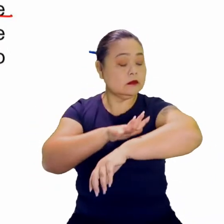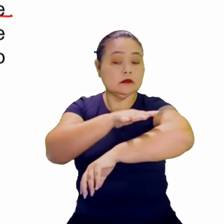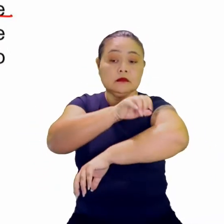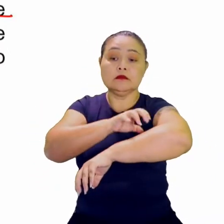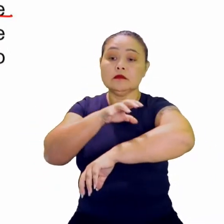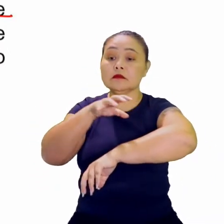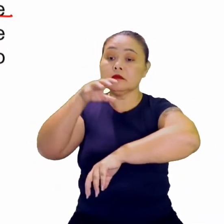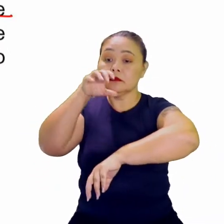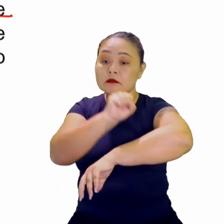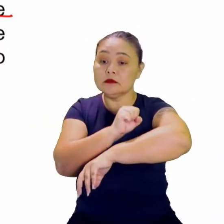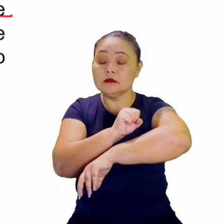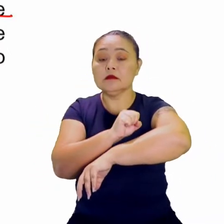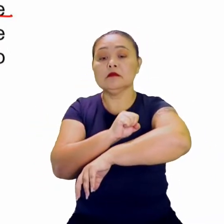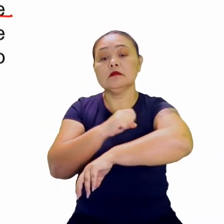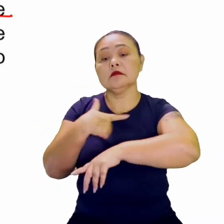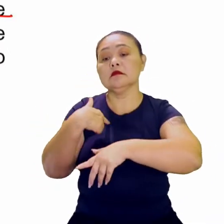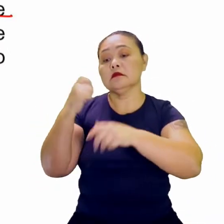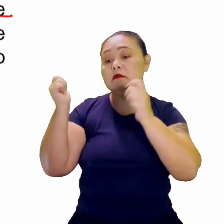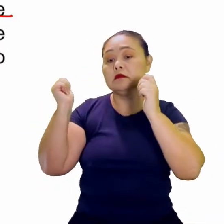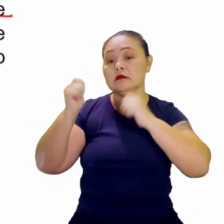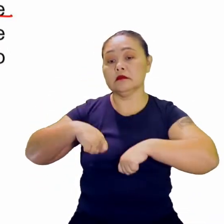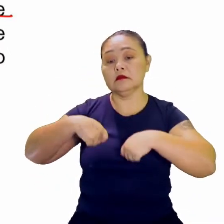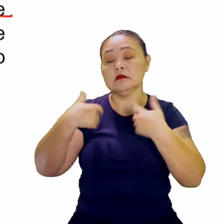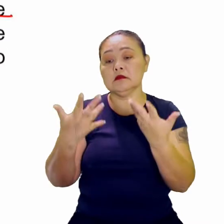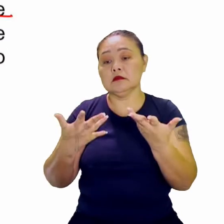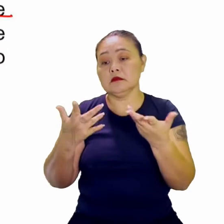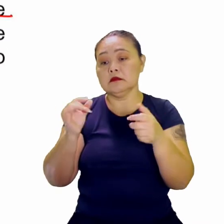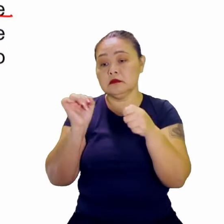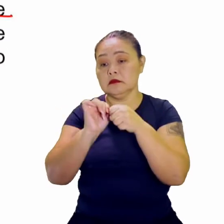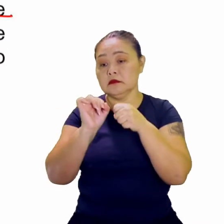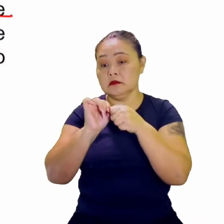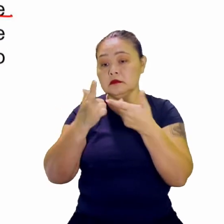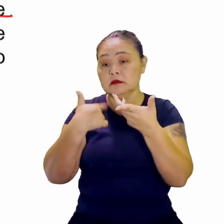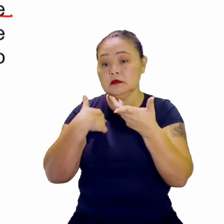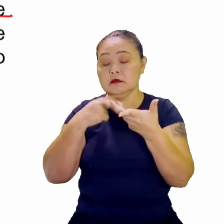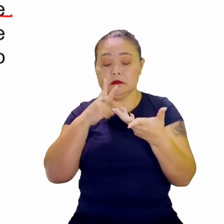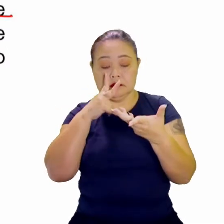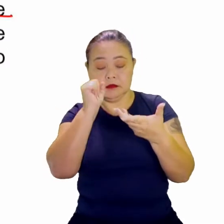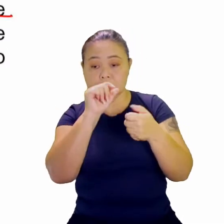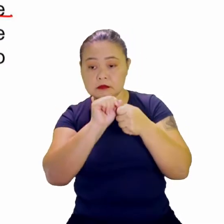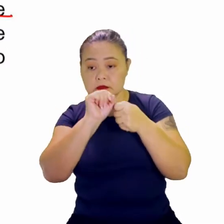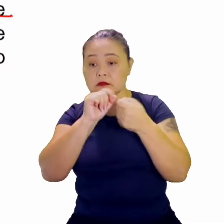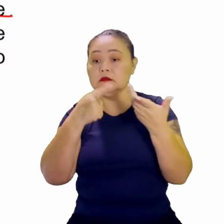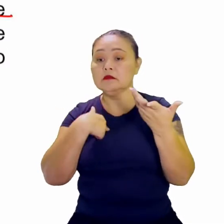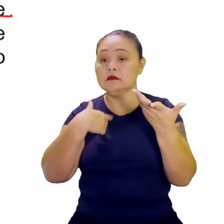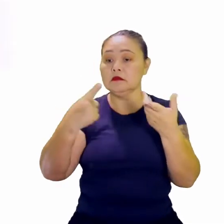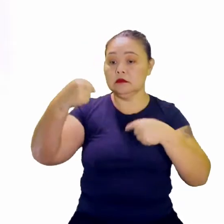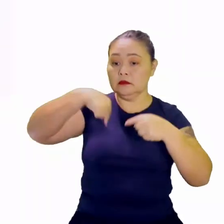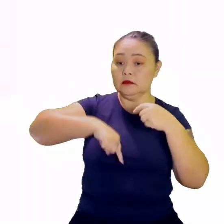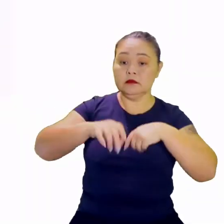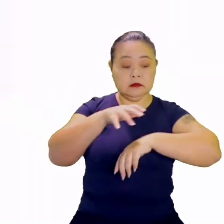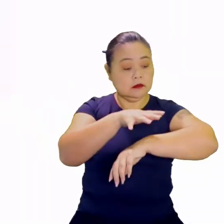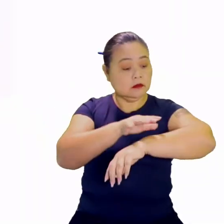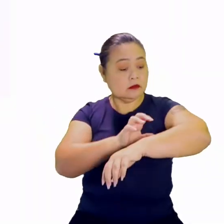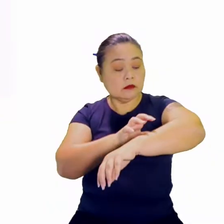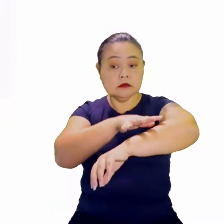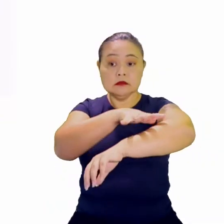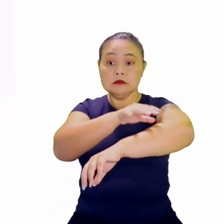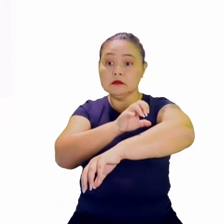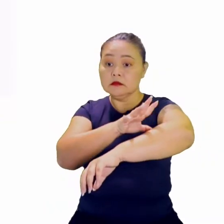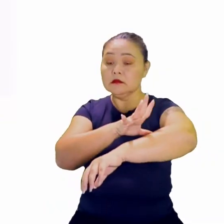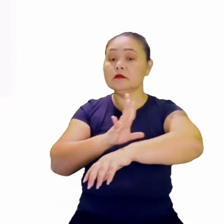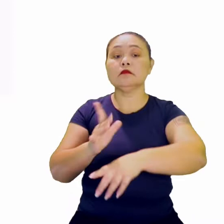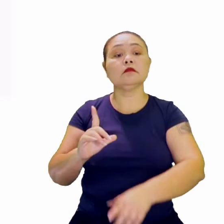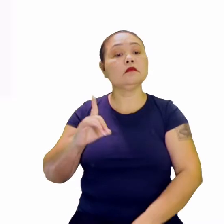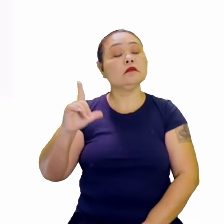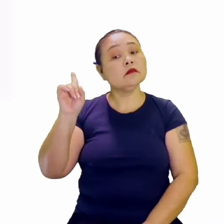contração rápida ali para eu poder fazer o trabalho de força, de produção, de contração muscular. E aí